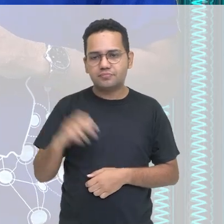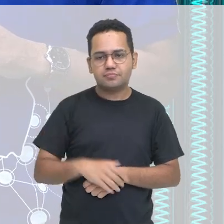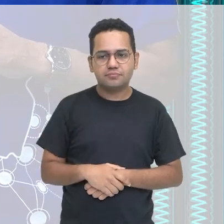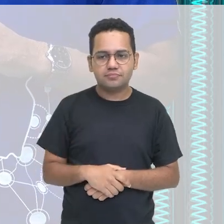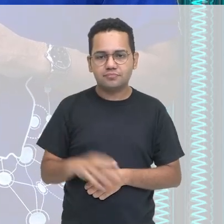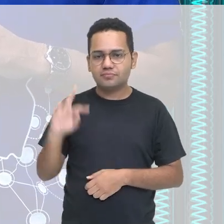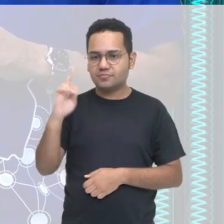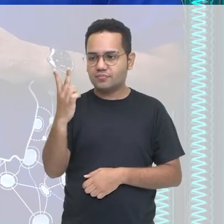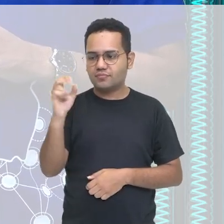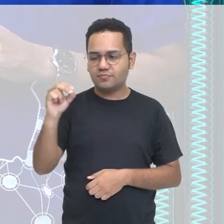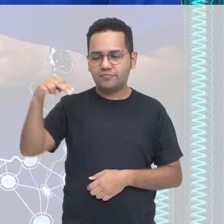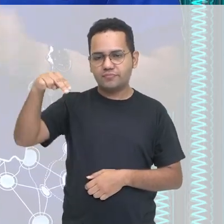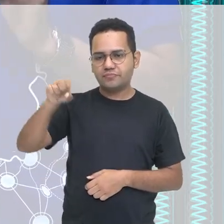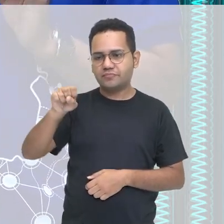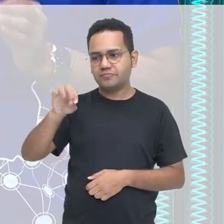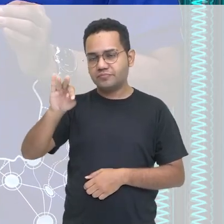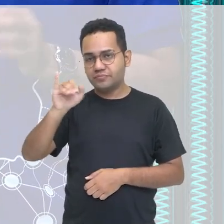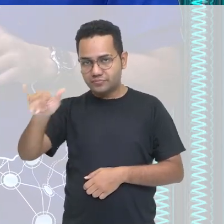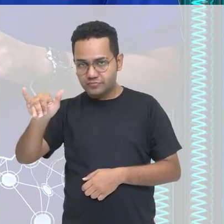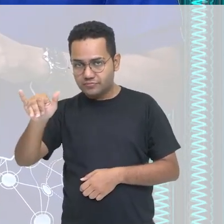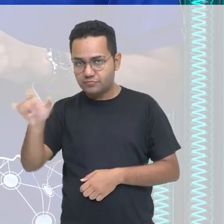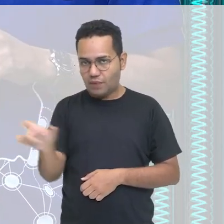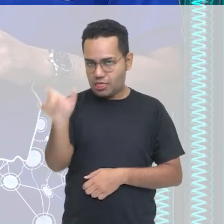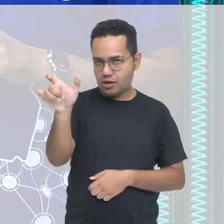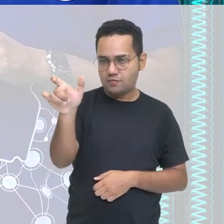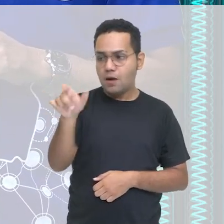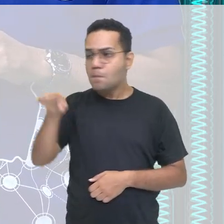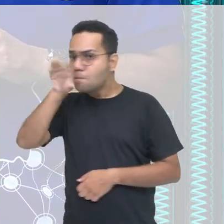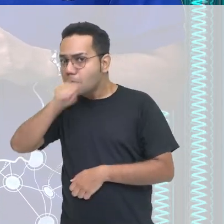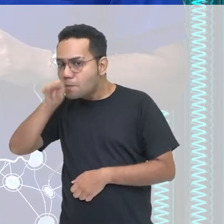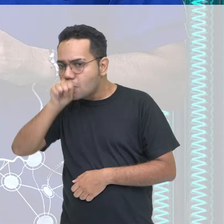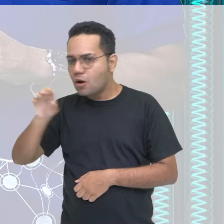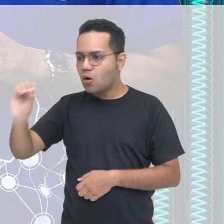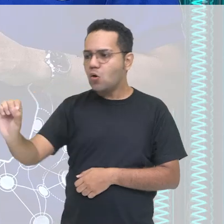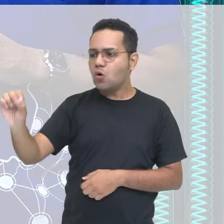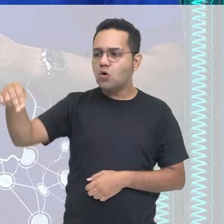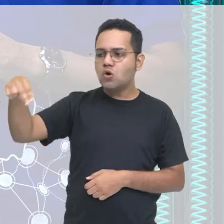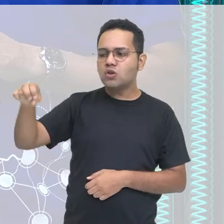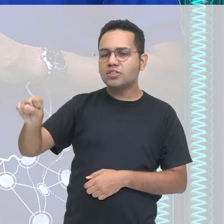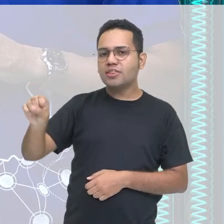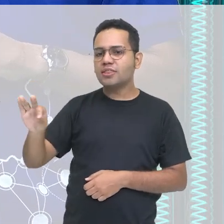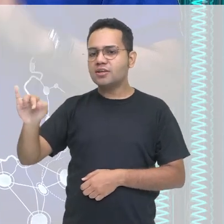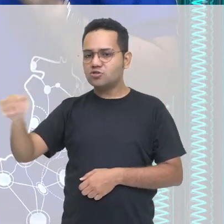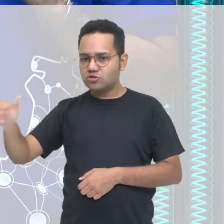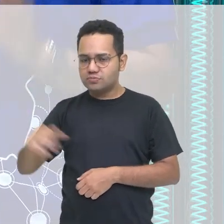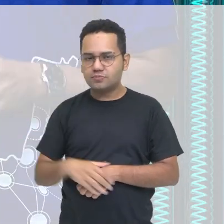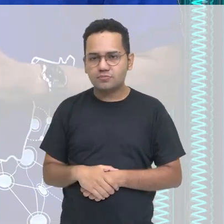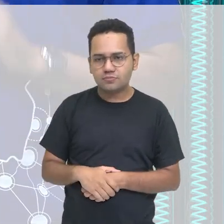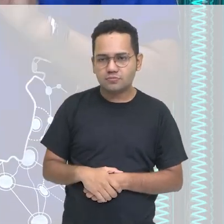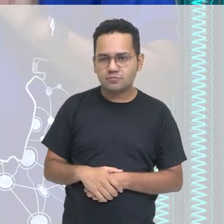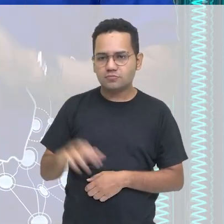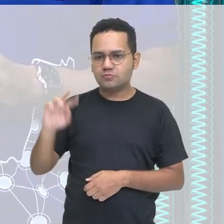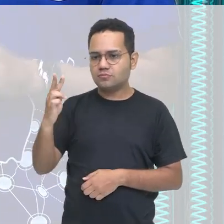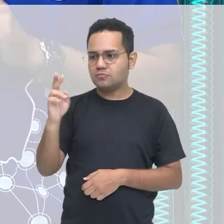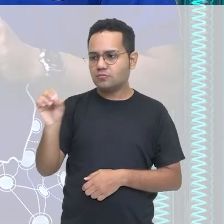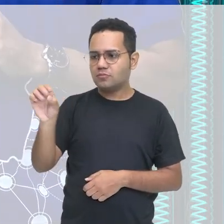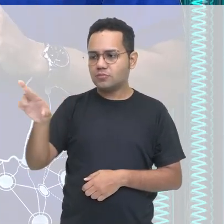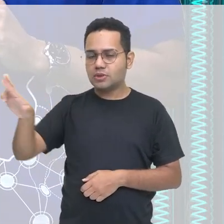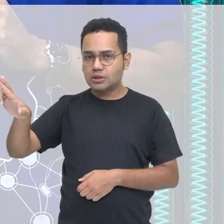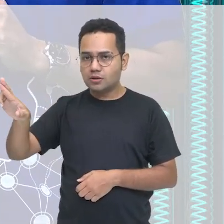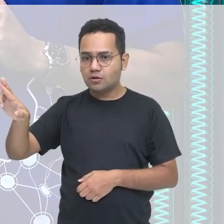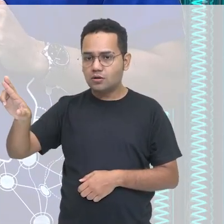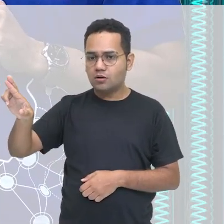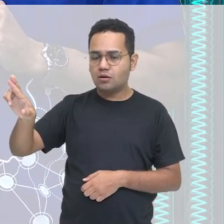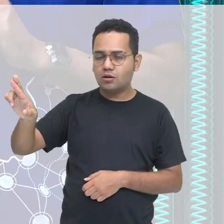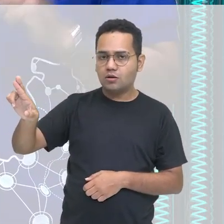honestidade. Hour, hora. Repare que eu não estou pronunciando o H. Hour. Honor, honor, também não